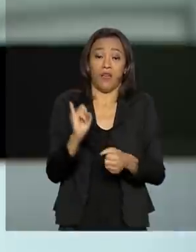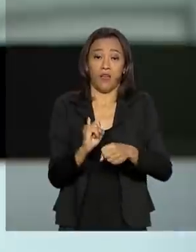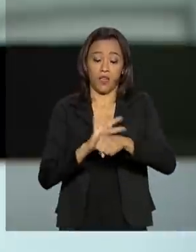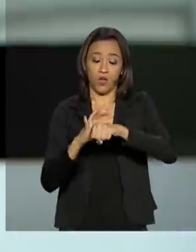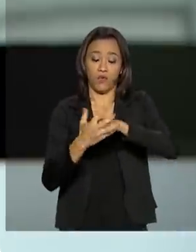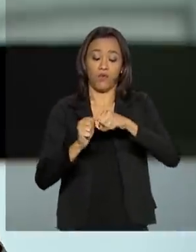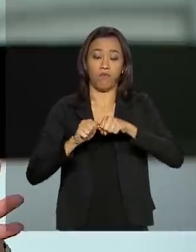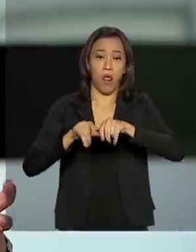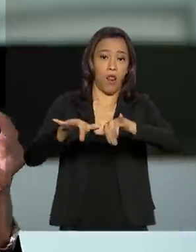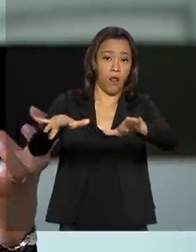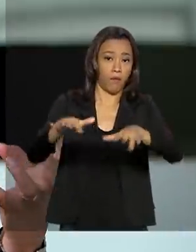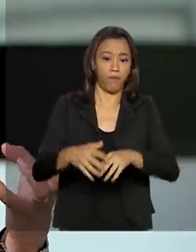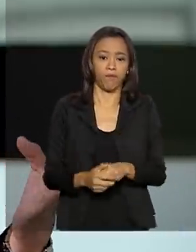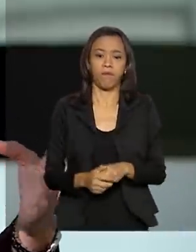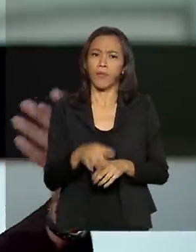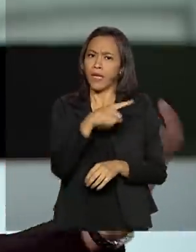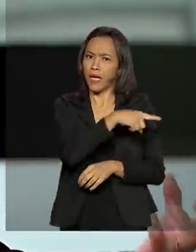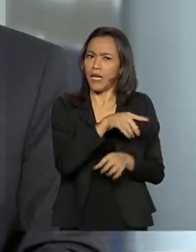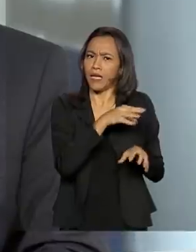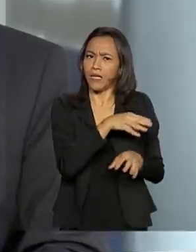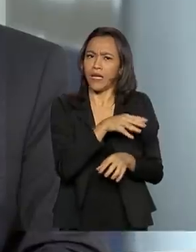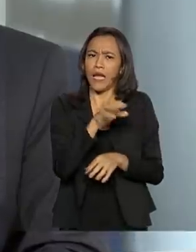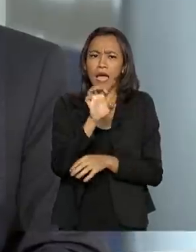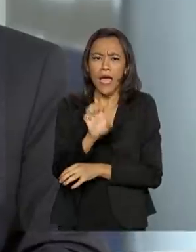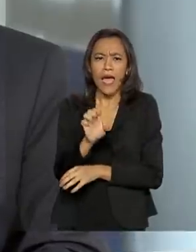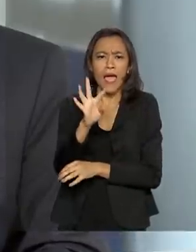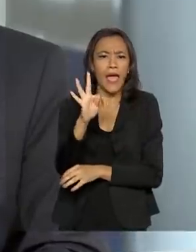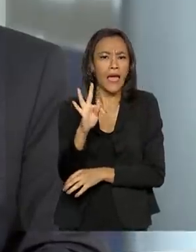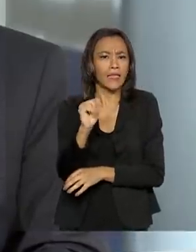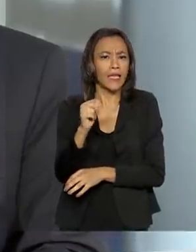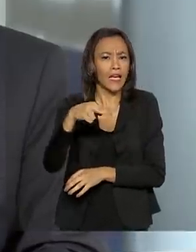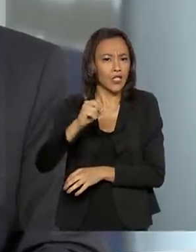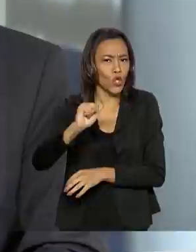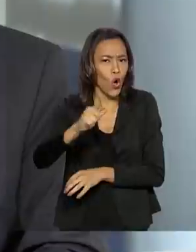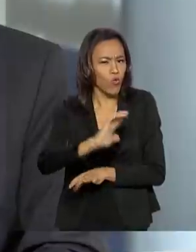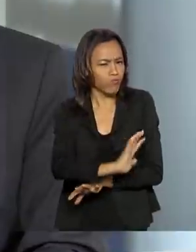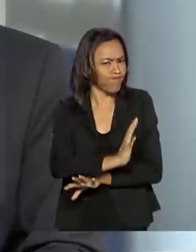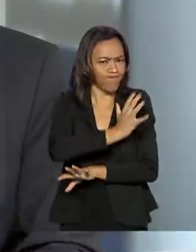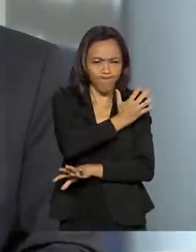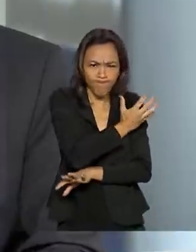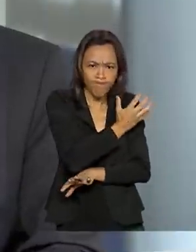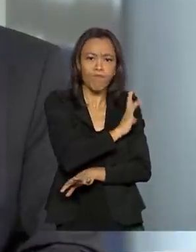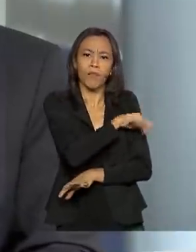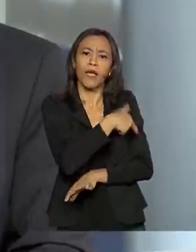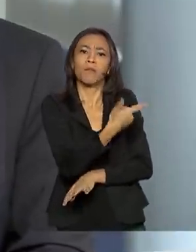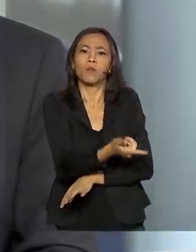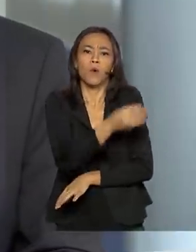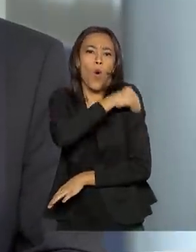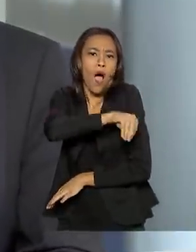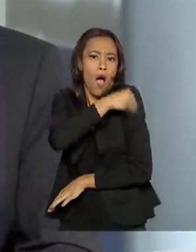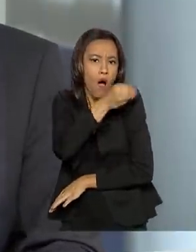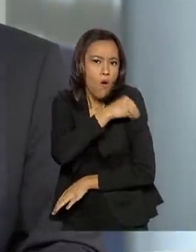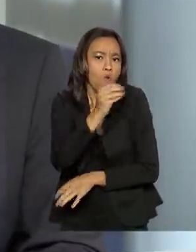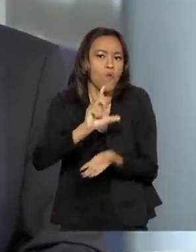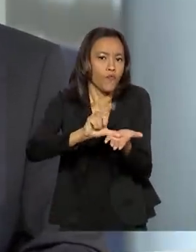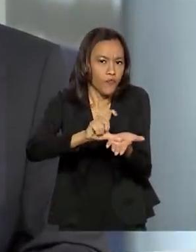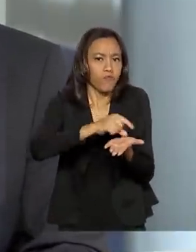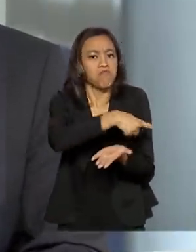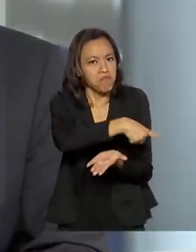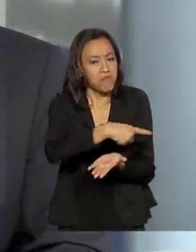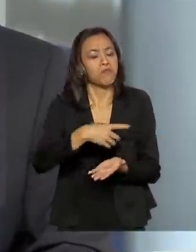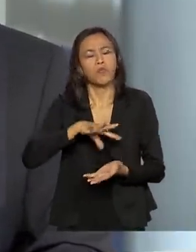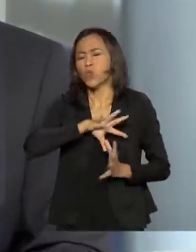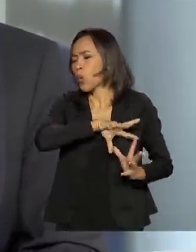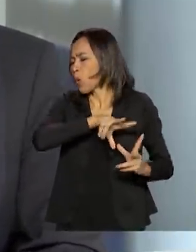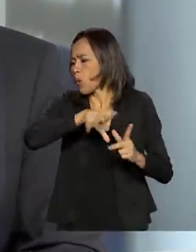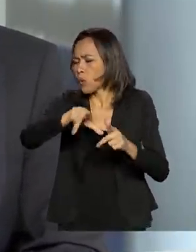Então, ele sai um pouquinho da produção do etanol como combustível? Claro, claro. Ou seja, todo o setor produtivo, né,